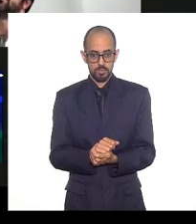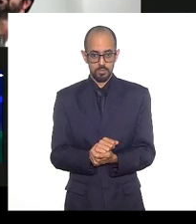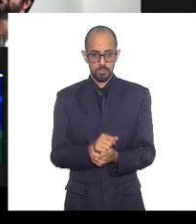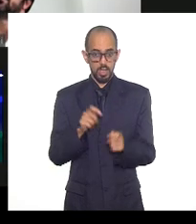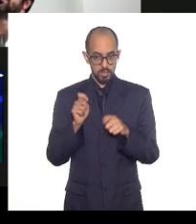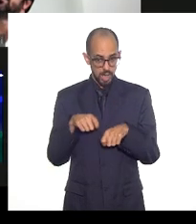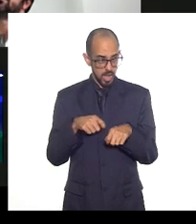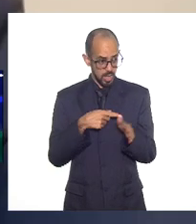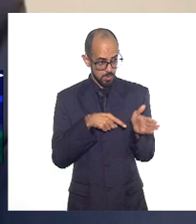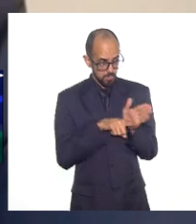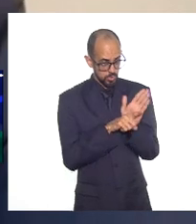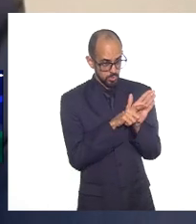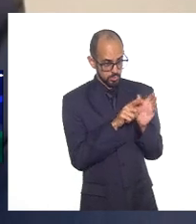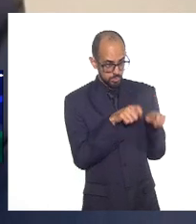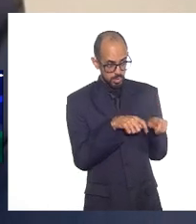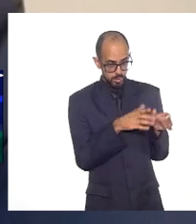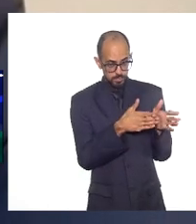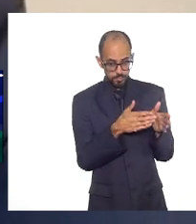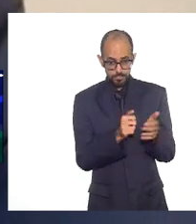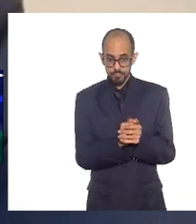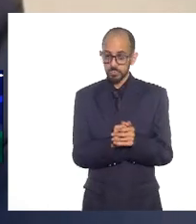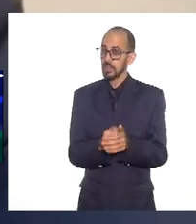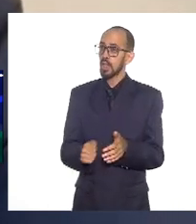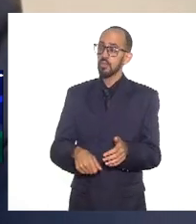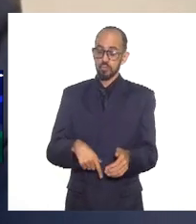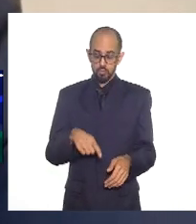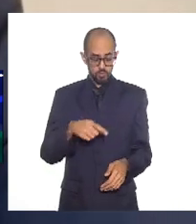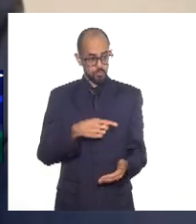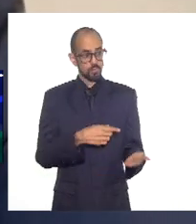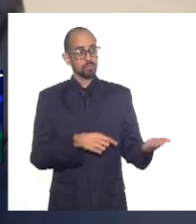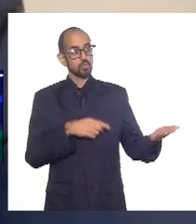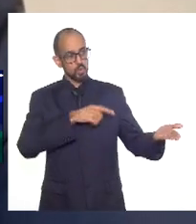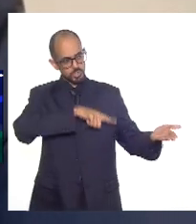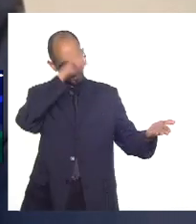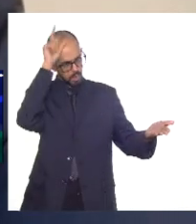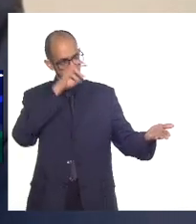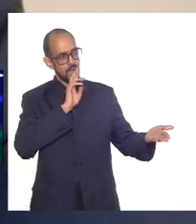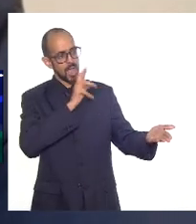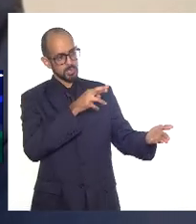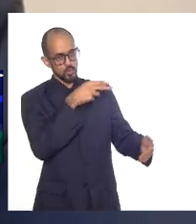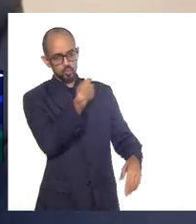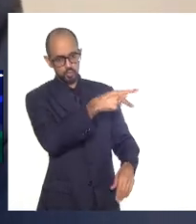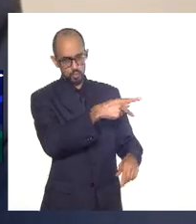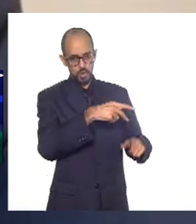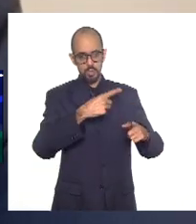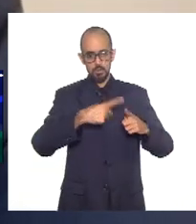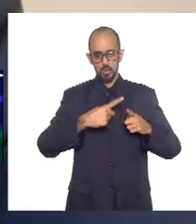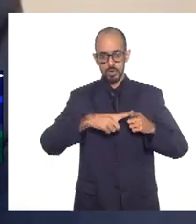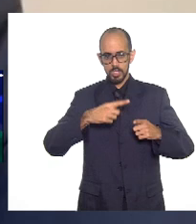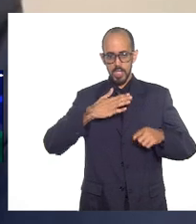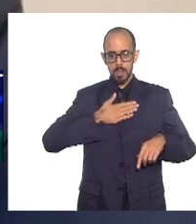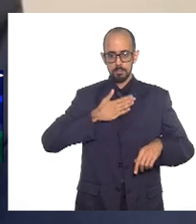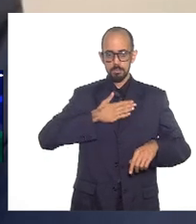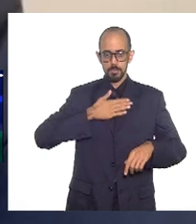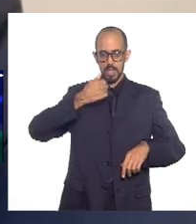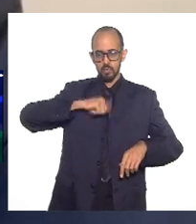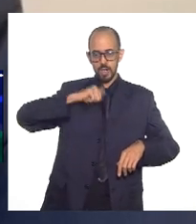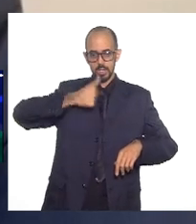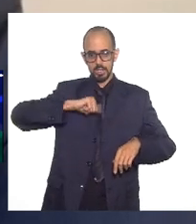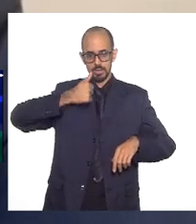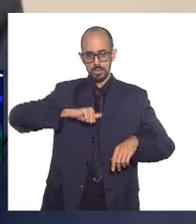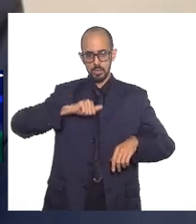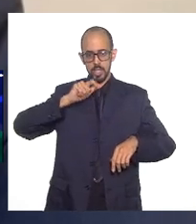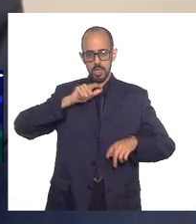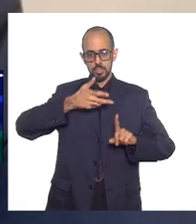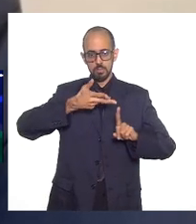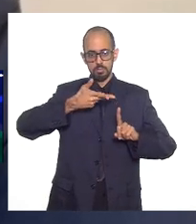Deputado Luiz Paulo, eu queria dizer que Vossa Excelência tem razão, porque a análise que eu fiz é de mérito, e na CCJ cabe aqui